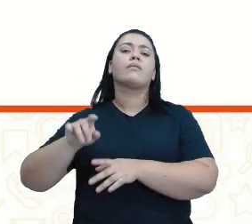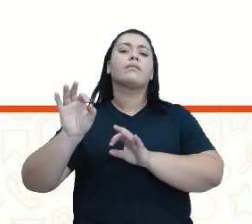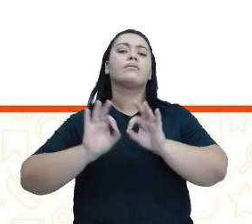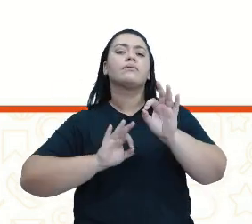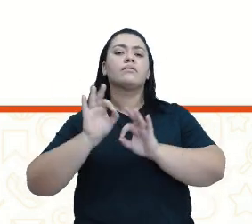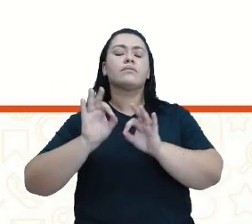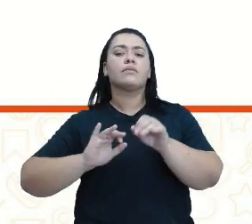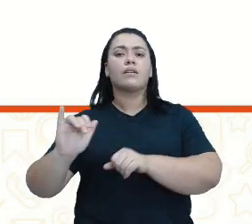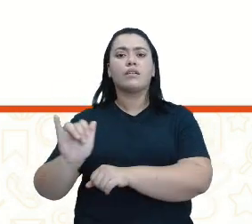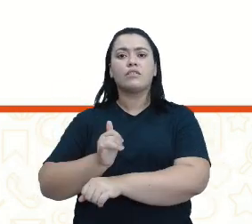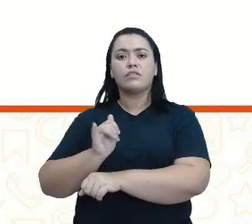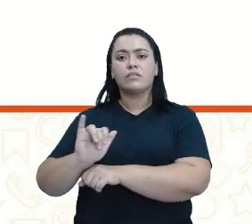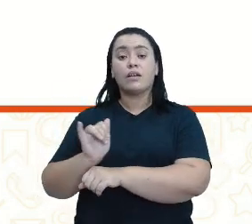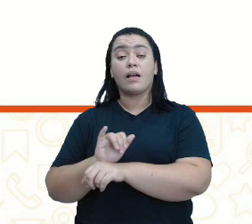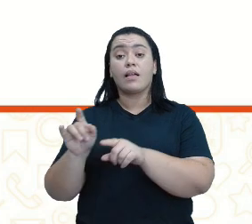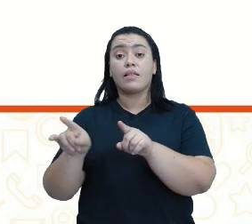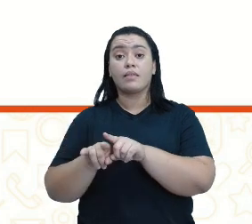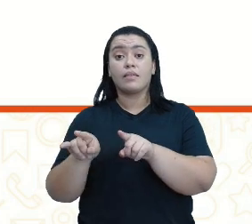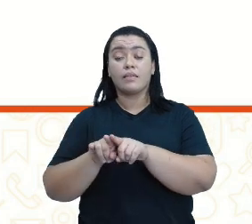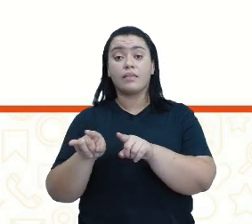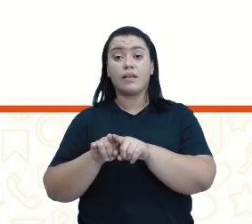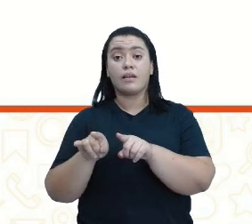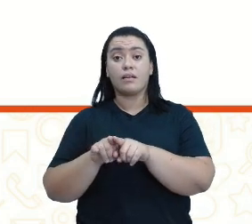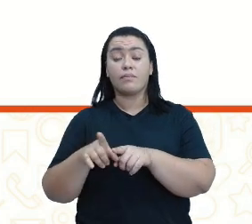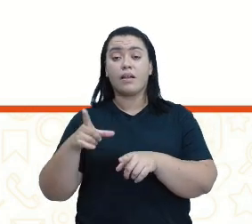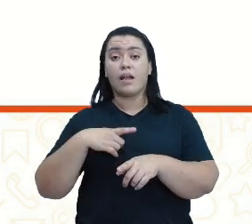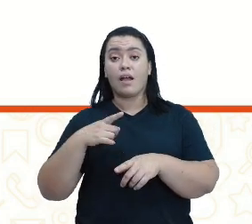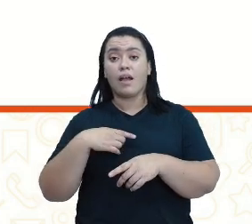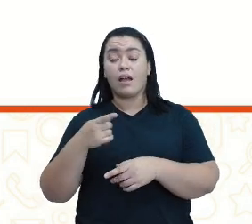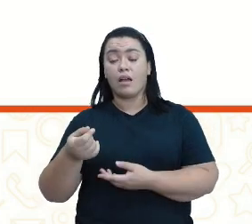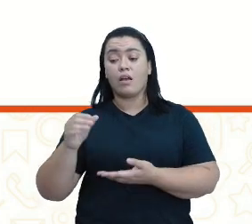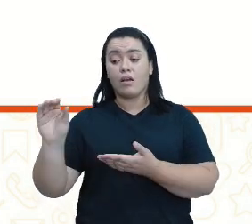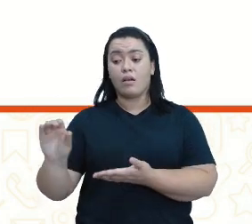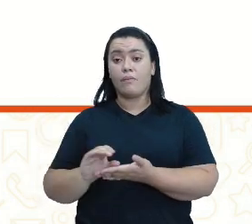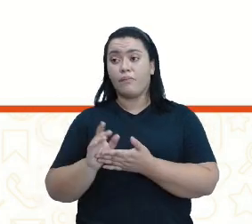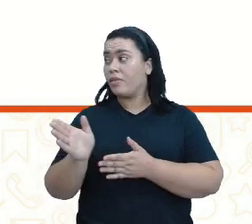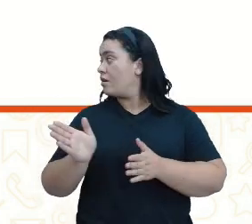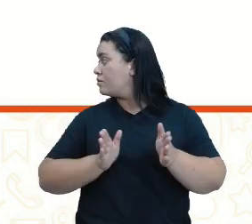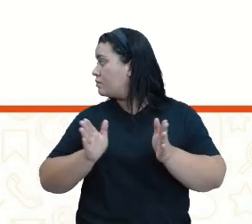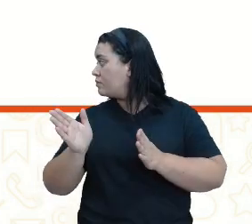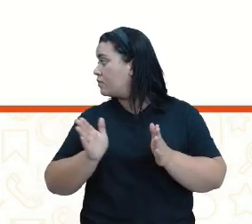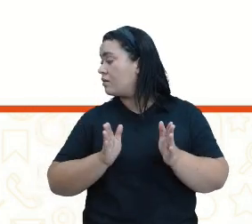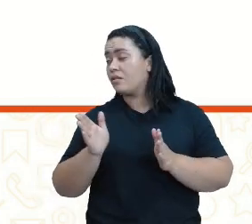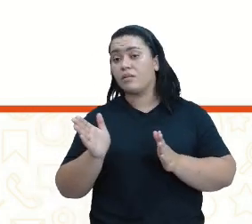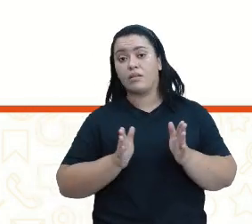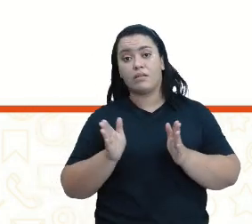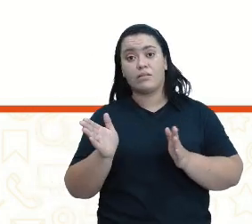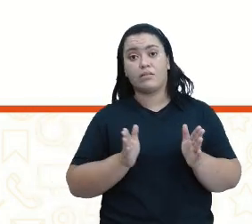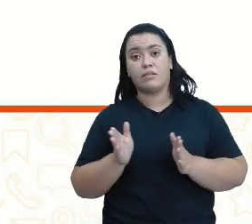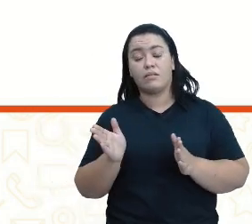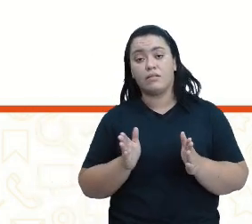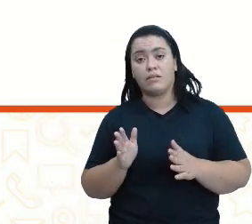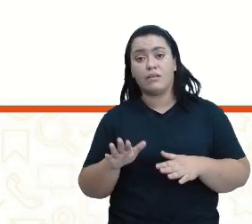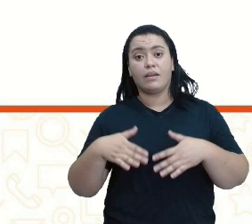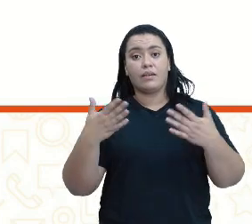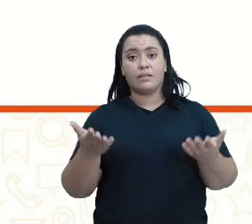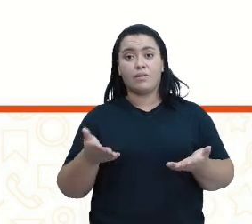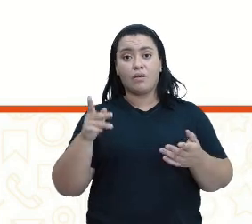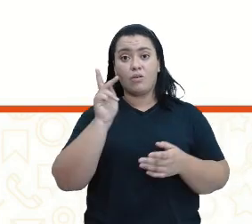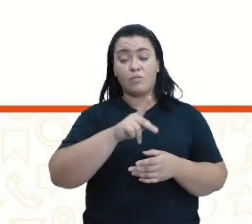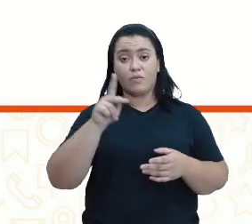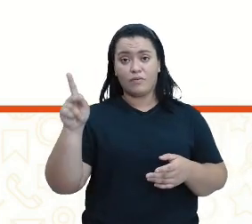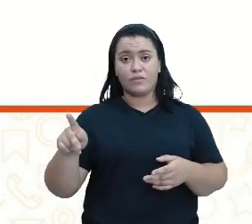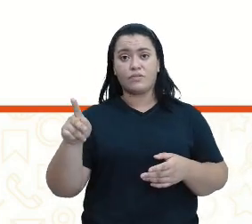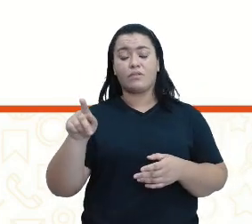de estratégias e na disponibilização de recursos de acessibilidade. Então, o professor